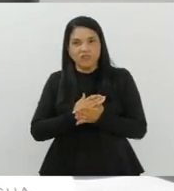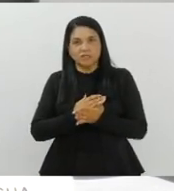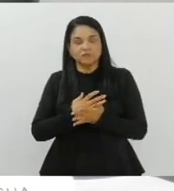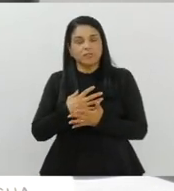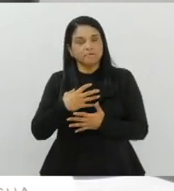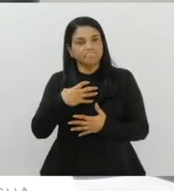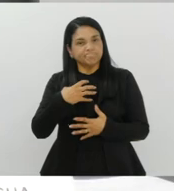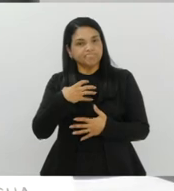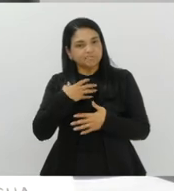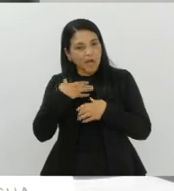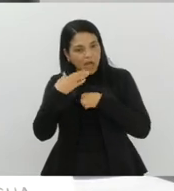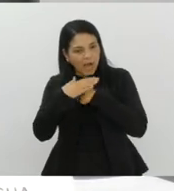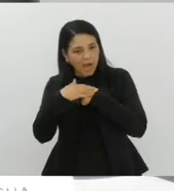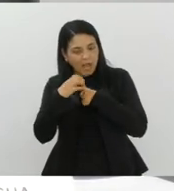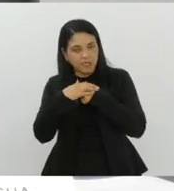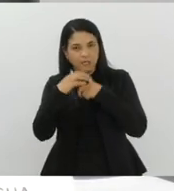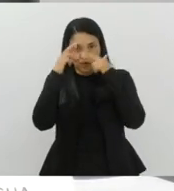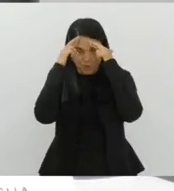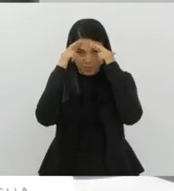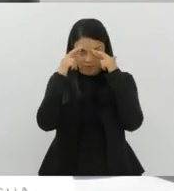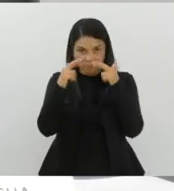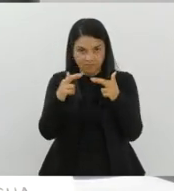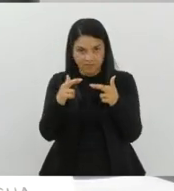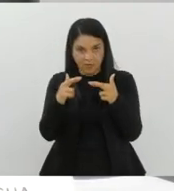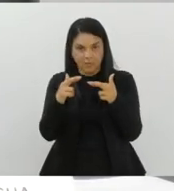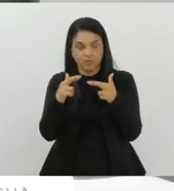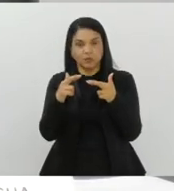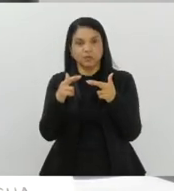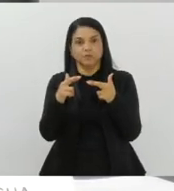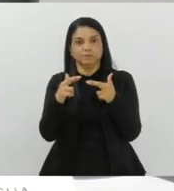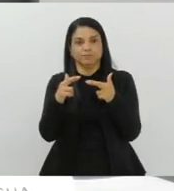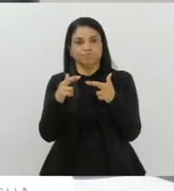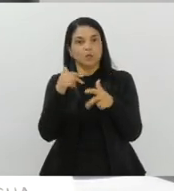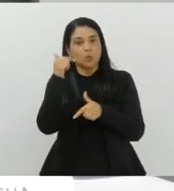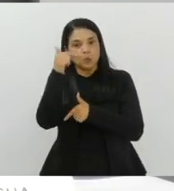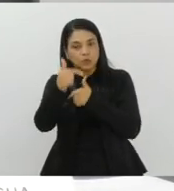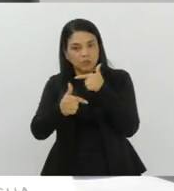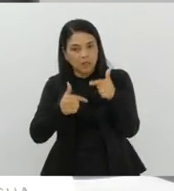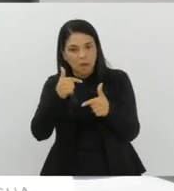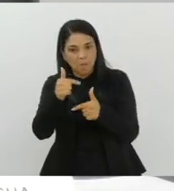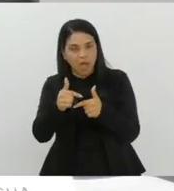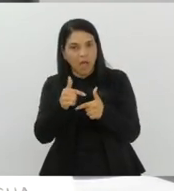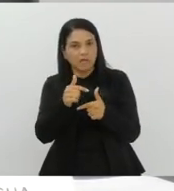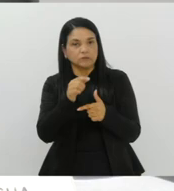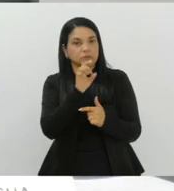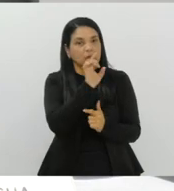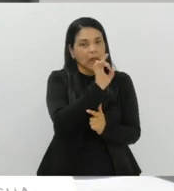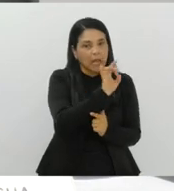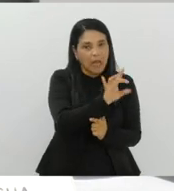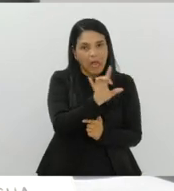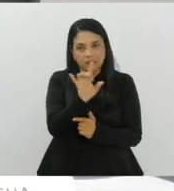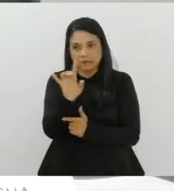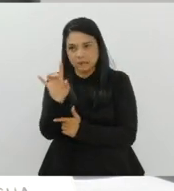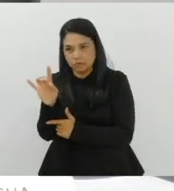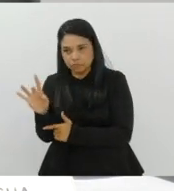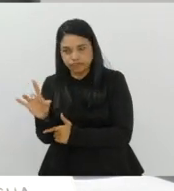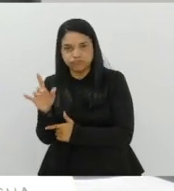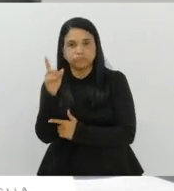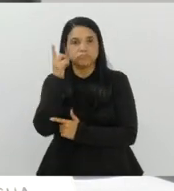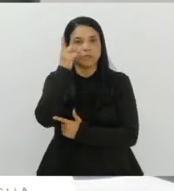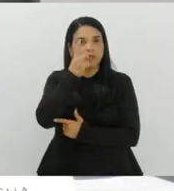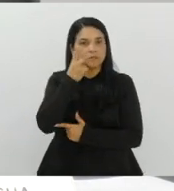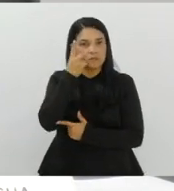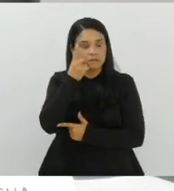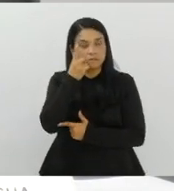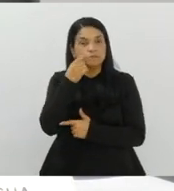estima e apreço e consideração e respeito pelo trabalho individual dos dois deputados, mas acho que essa